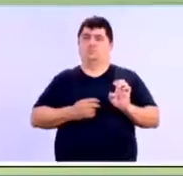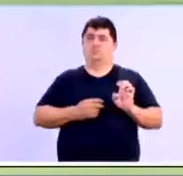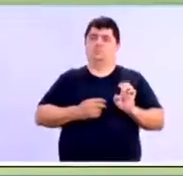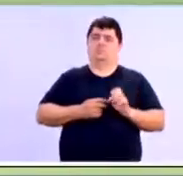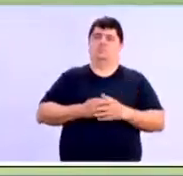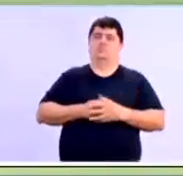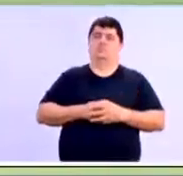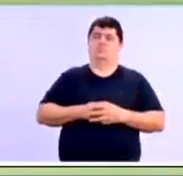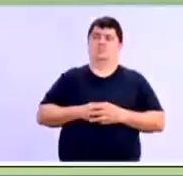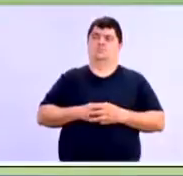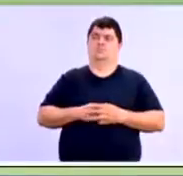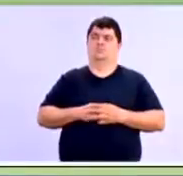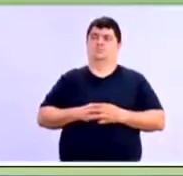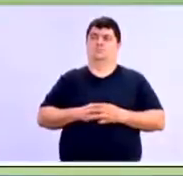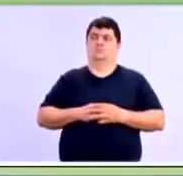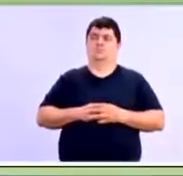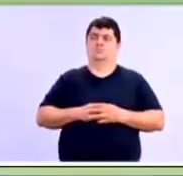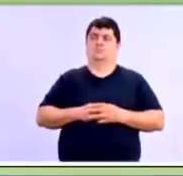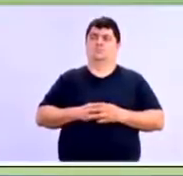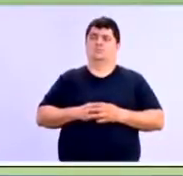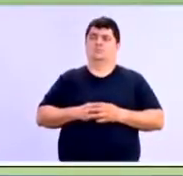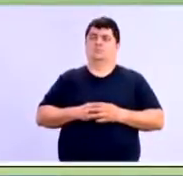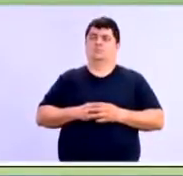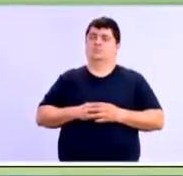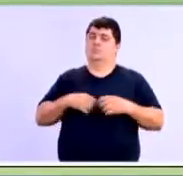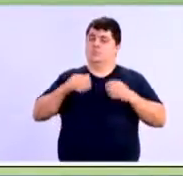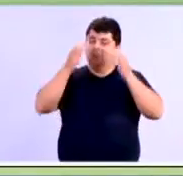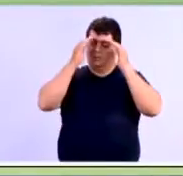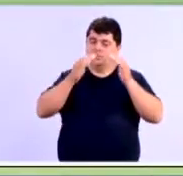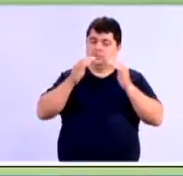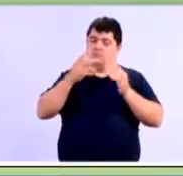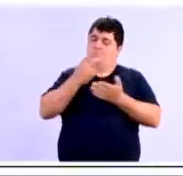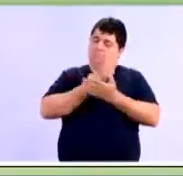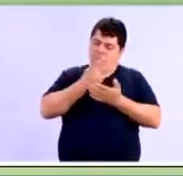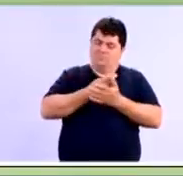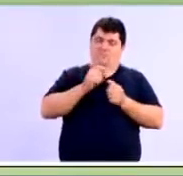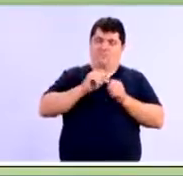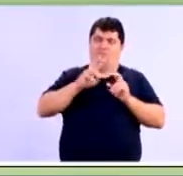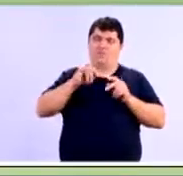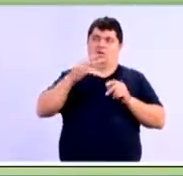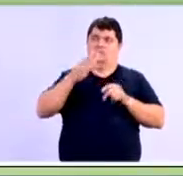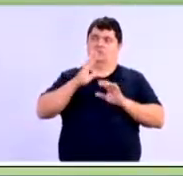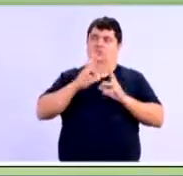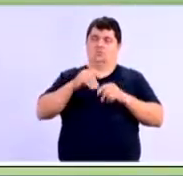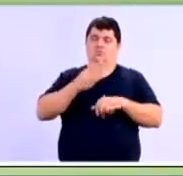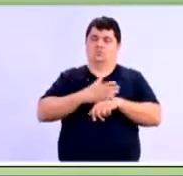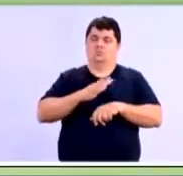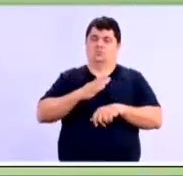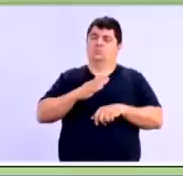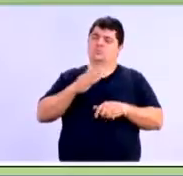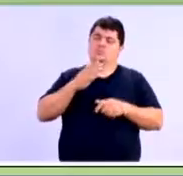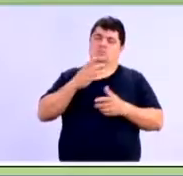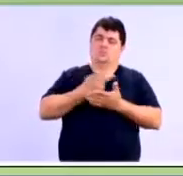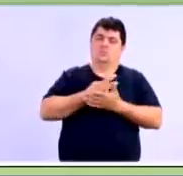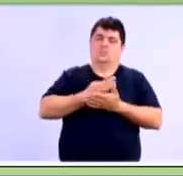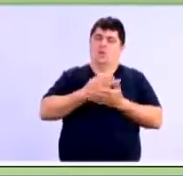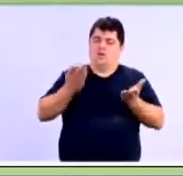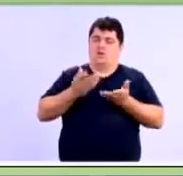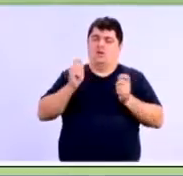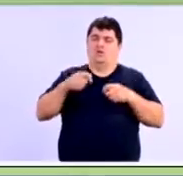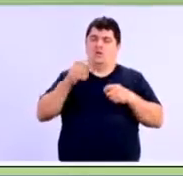DRE, correto? O lucro é daqui. Muita atenção nisso. Fez isso errado, vai errar os dois, correto? Mas é bom que agora ainda está tempo